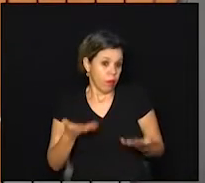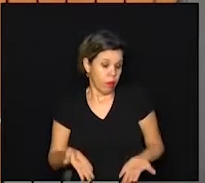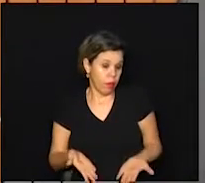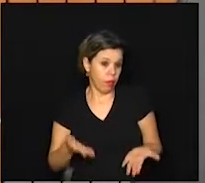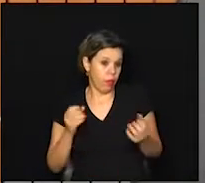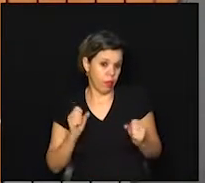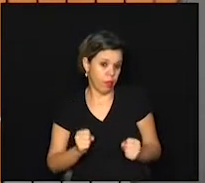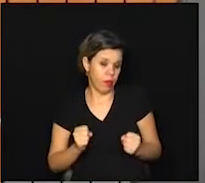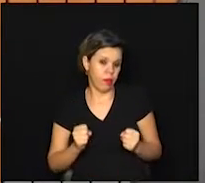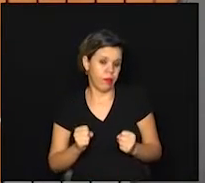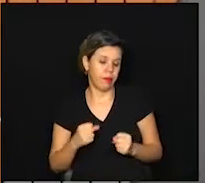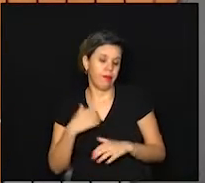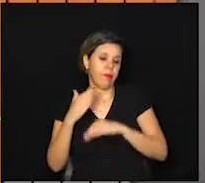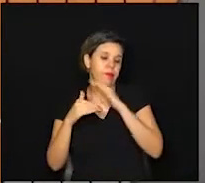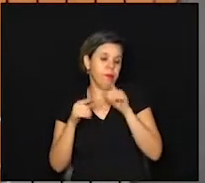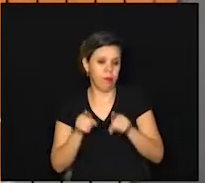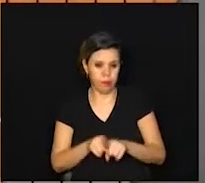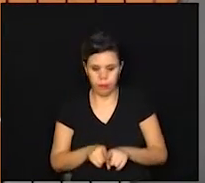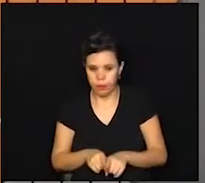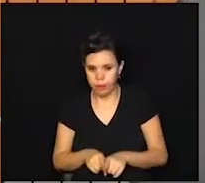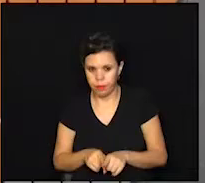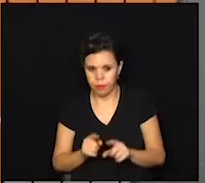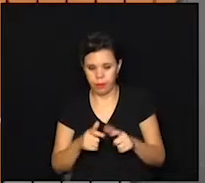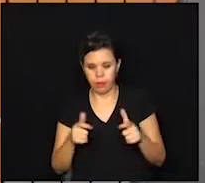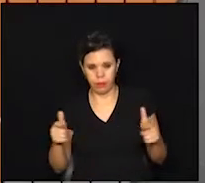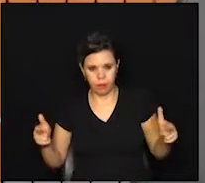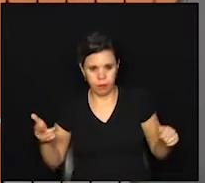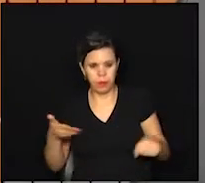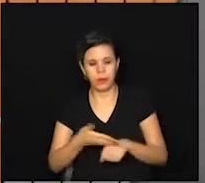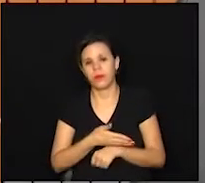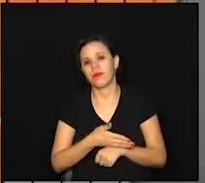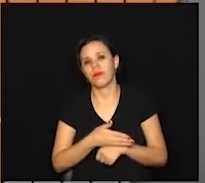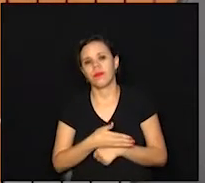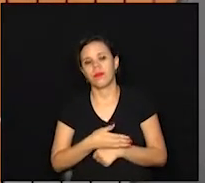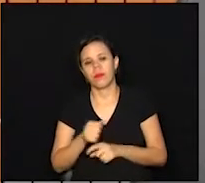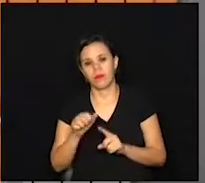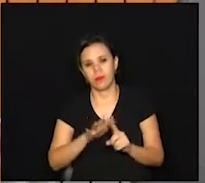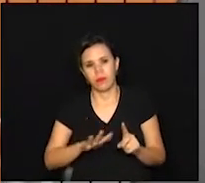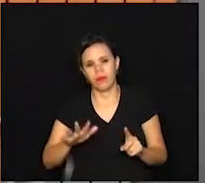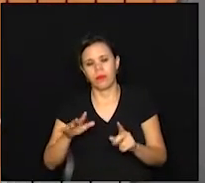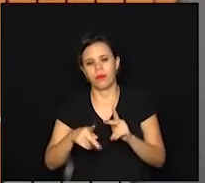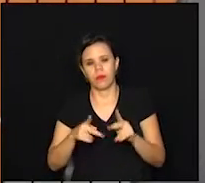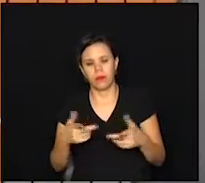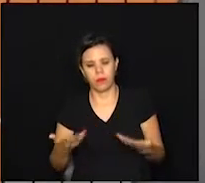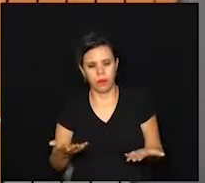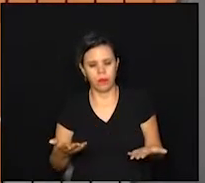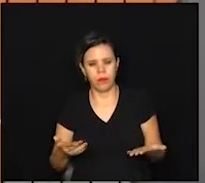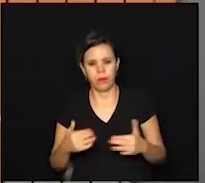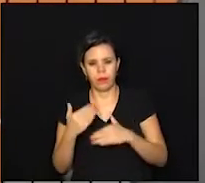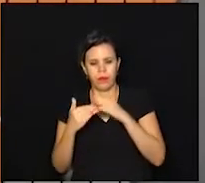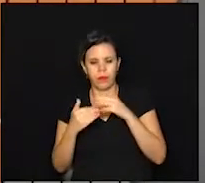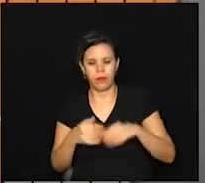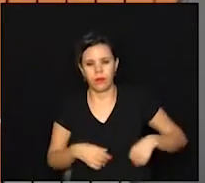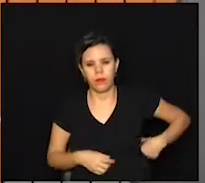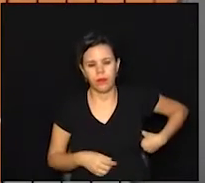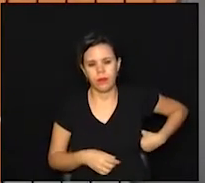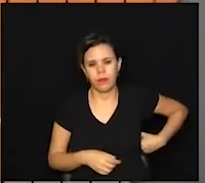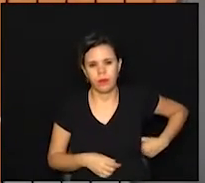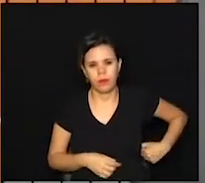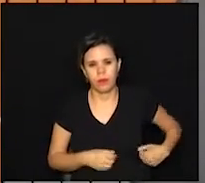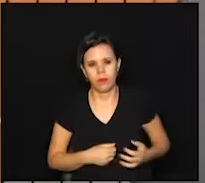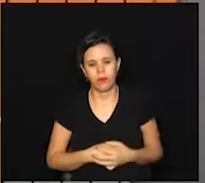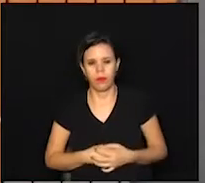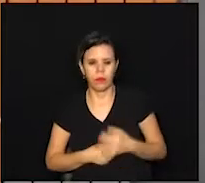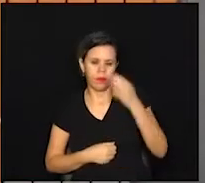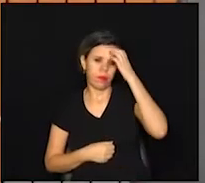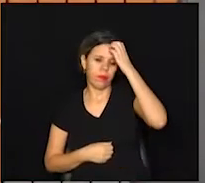puder fazer essa construção e ampliar também a participação da sociedade civil, já é um grande avanço, né?